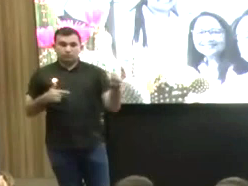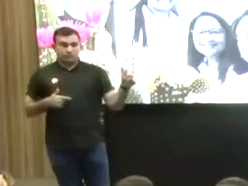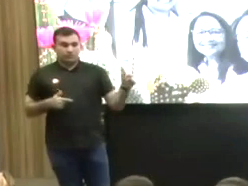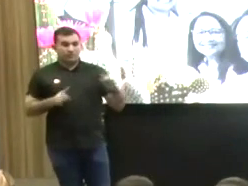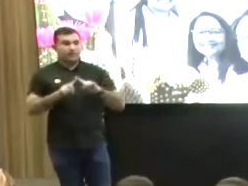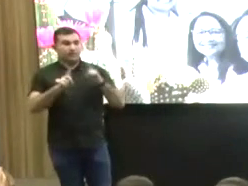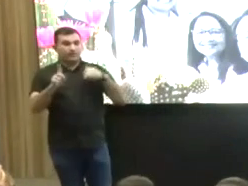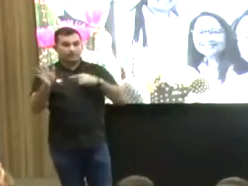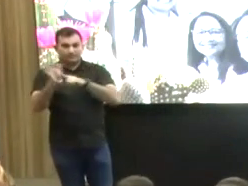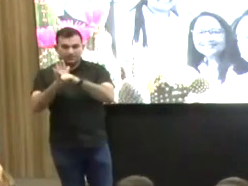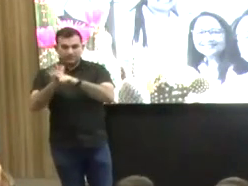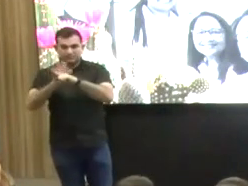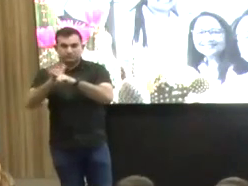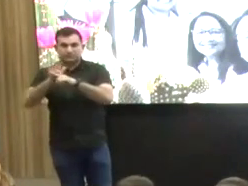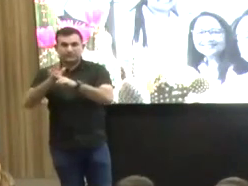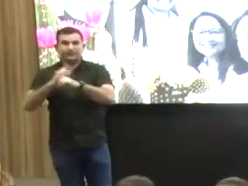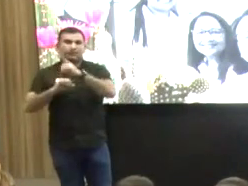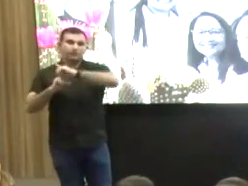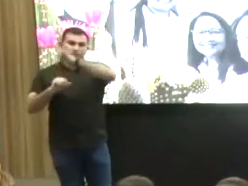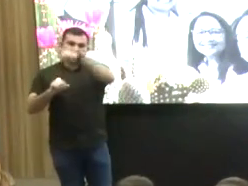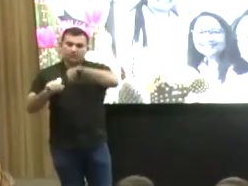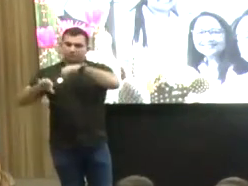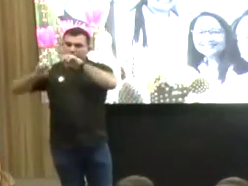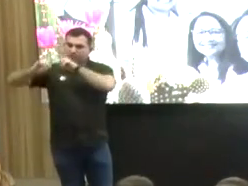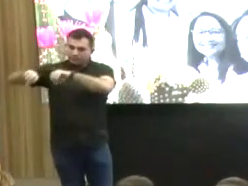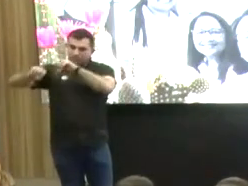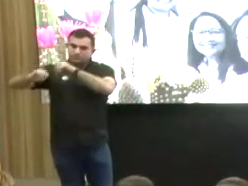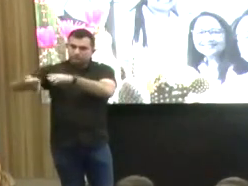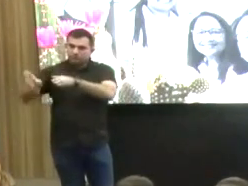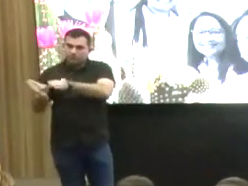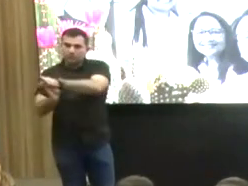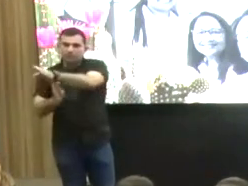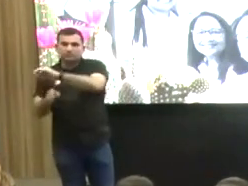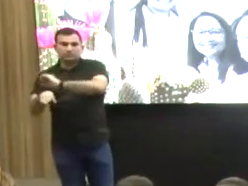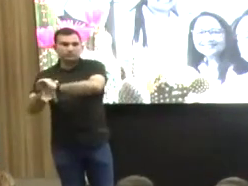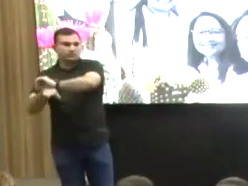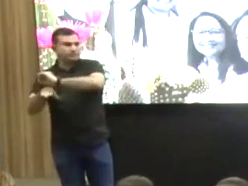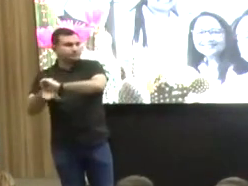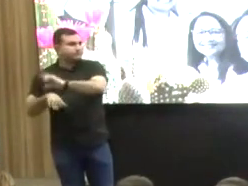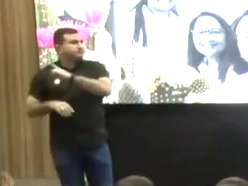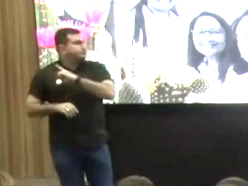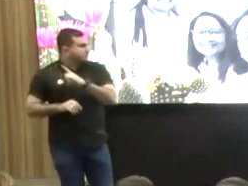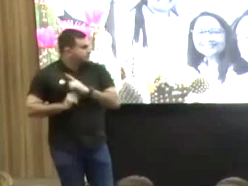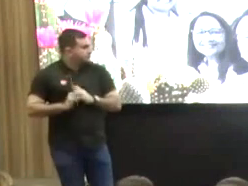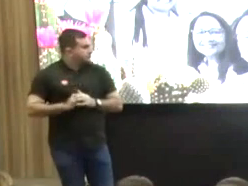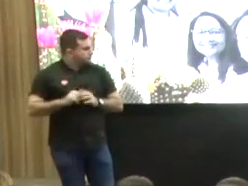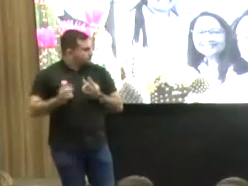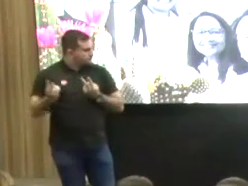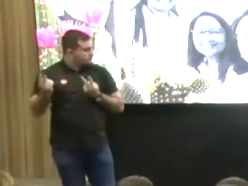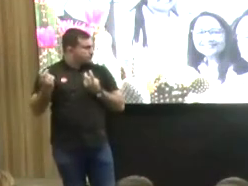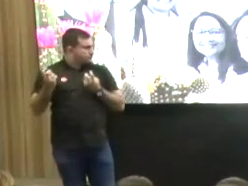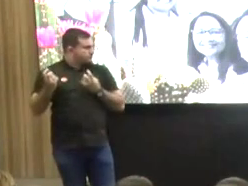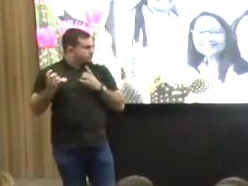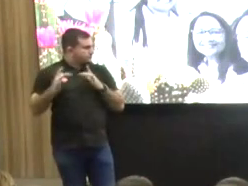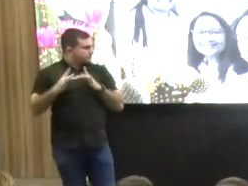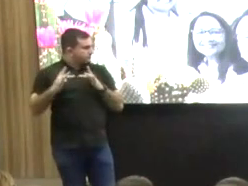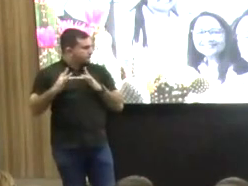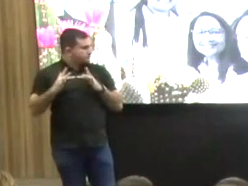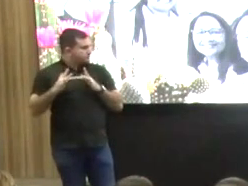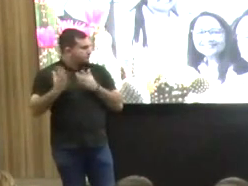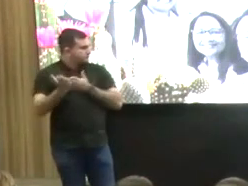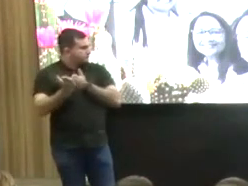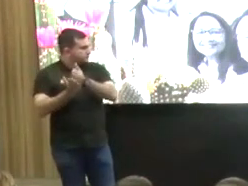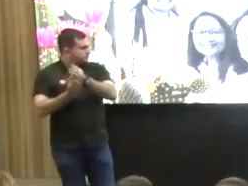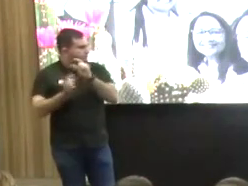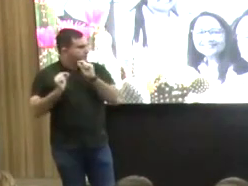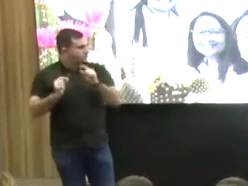uma pesquisa de doutorado sobre a oralidade. A gente está estudando o lixo lógico em Tom Zé, e eu estou em contato direto com Tom Zé.